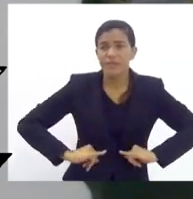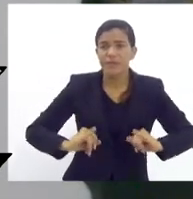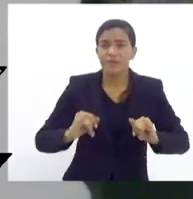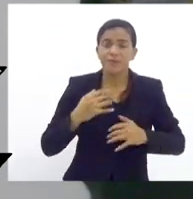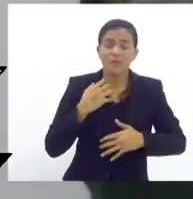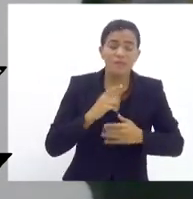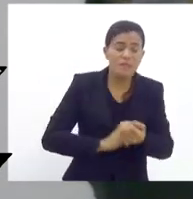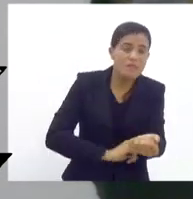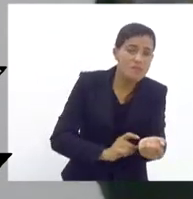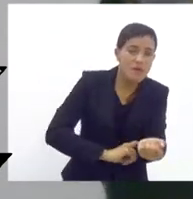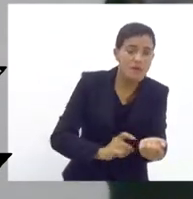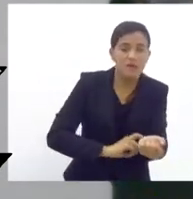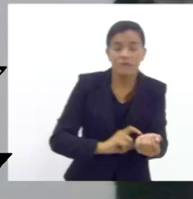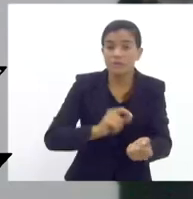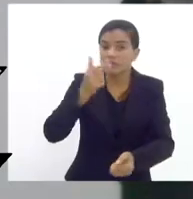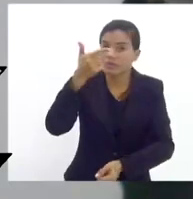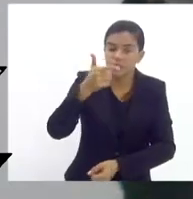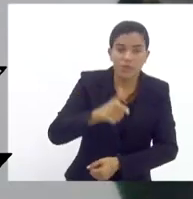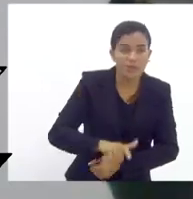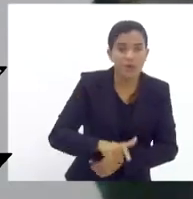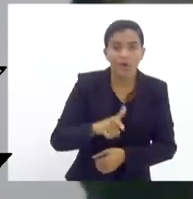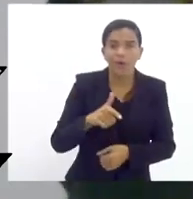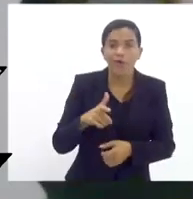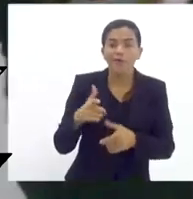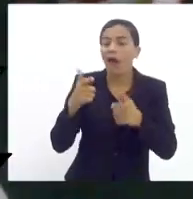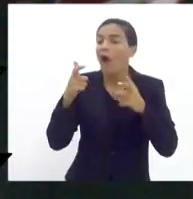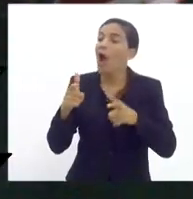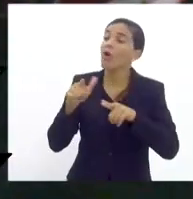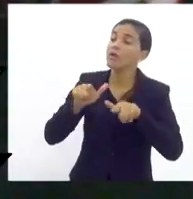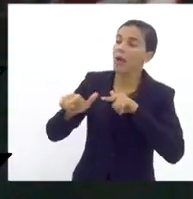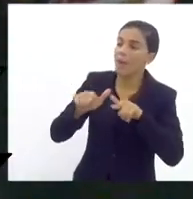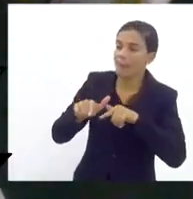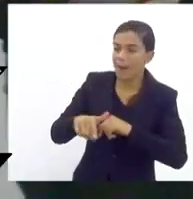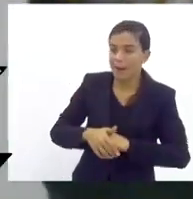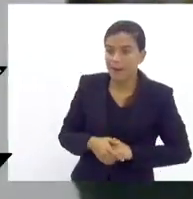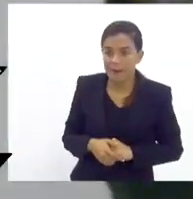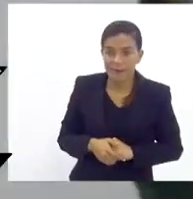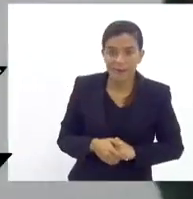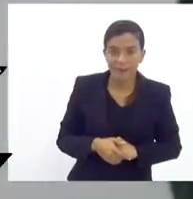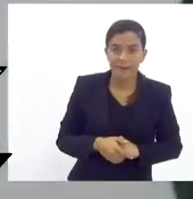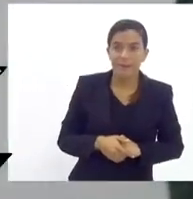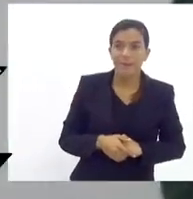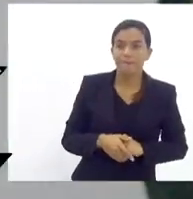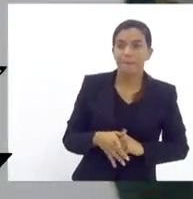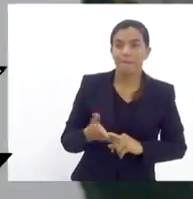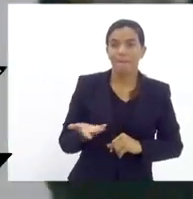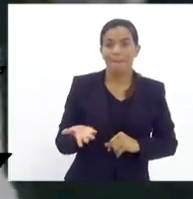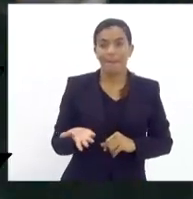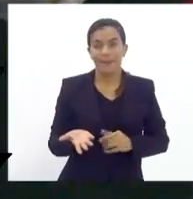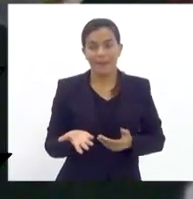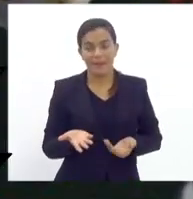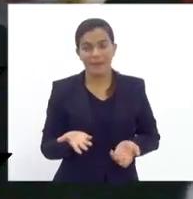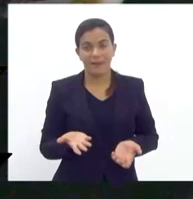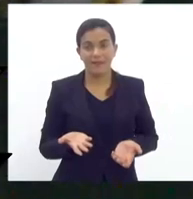nervoso de novo Onde você trabalha para tretar mal